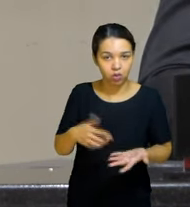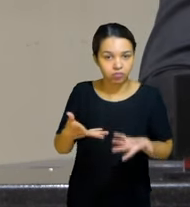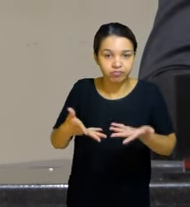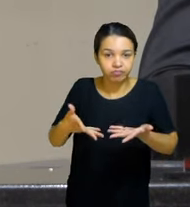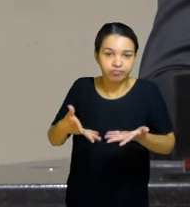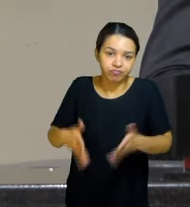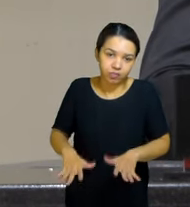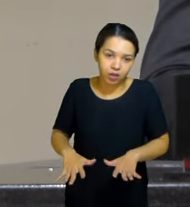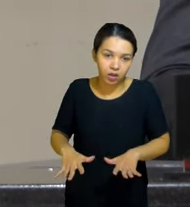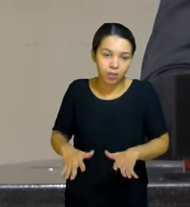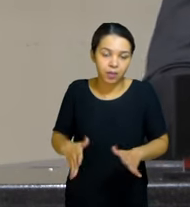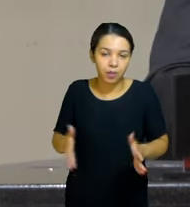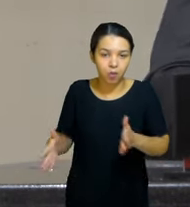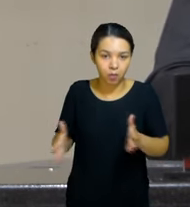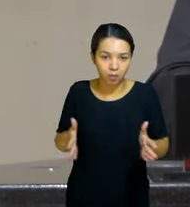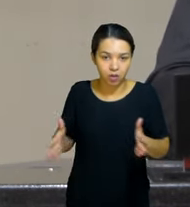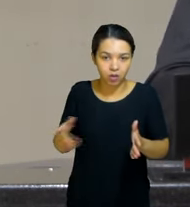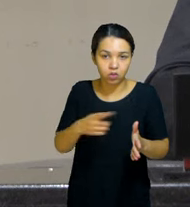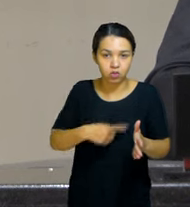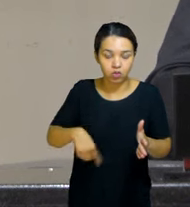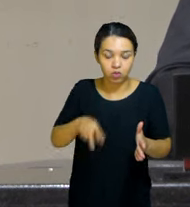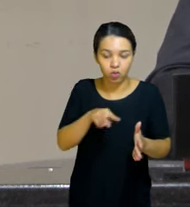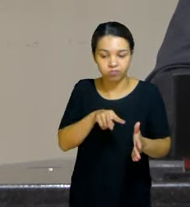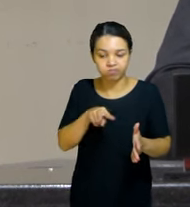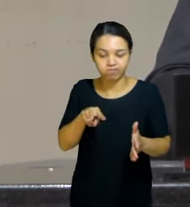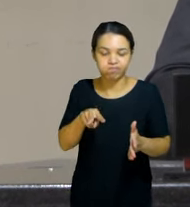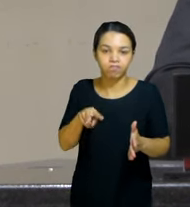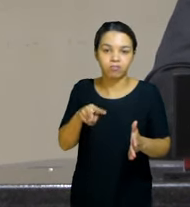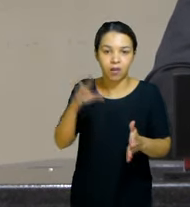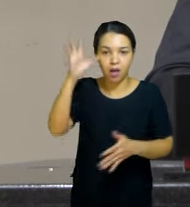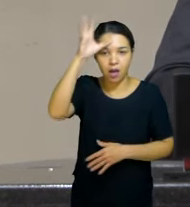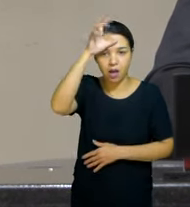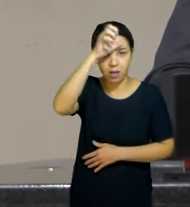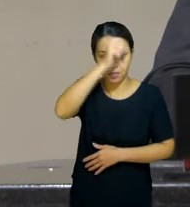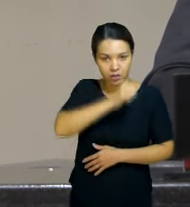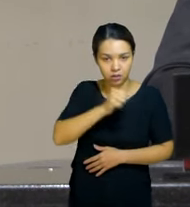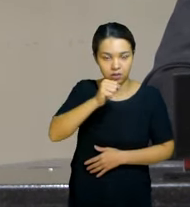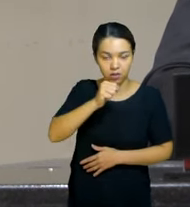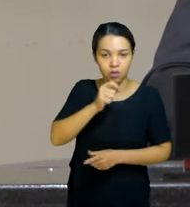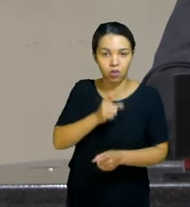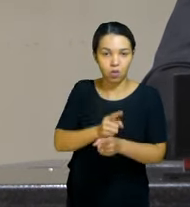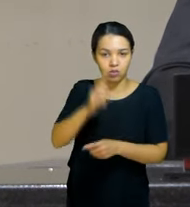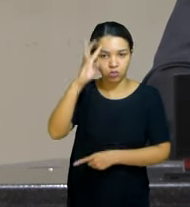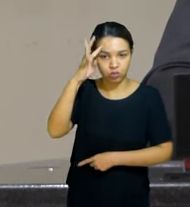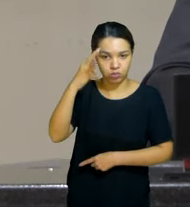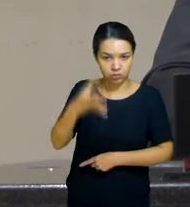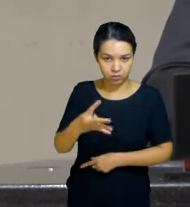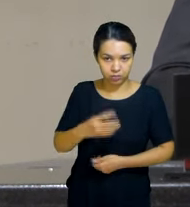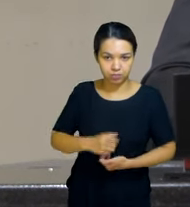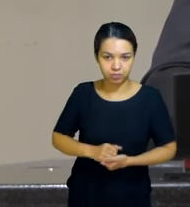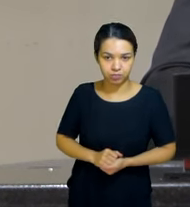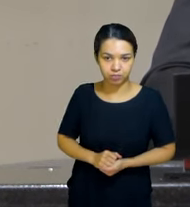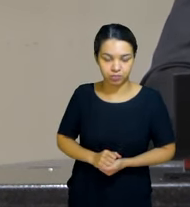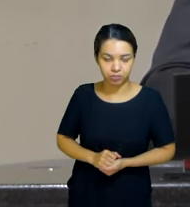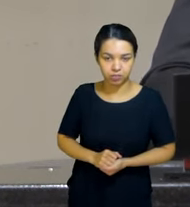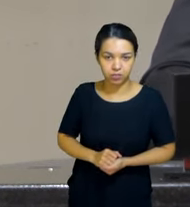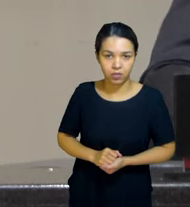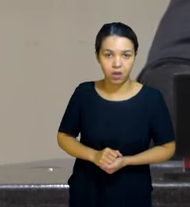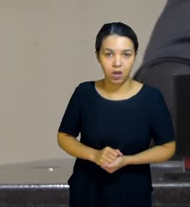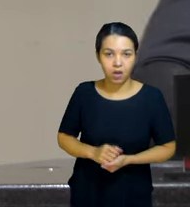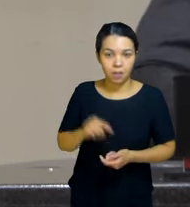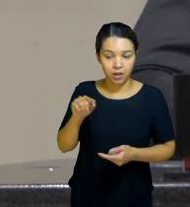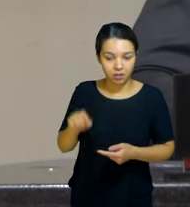são momentos de nós acharmos soluções. Mas não só a solução por uma questão que ocorreu ainda